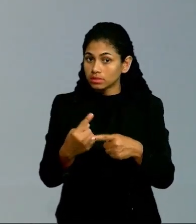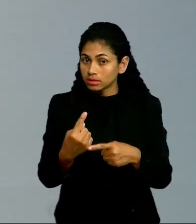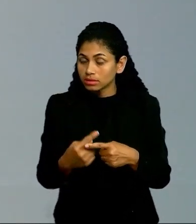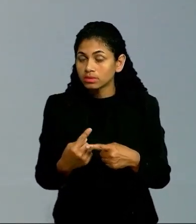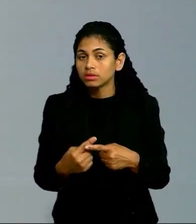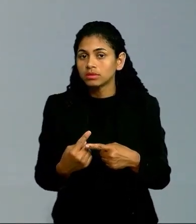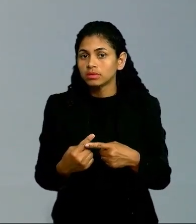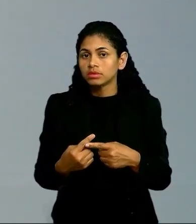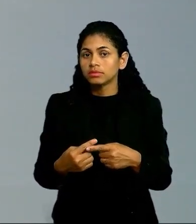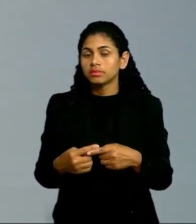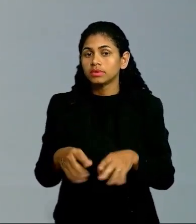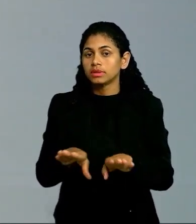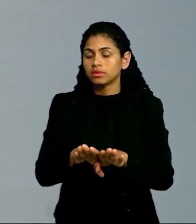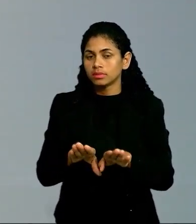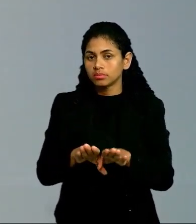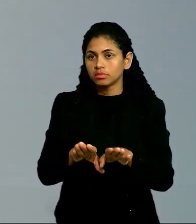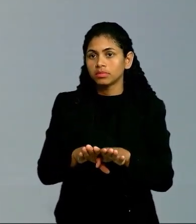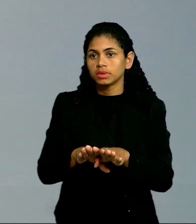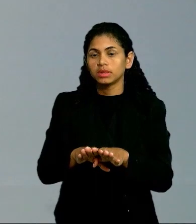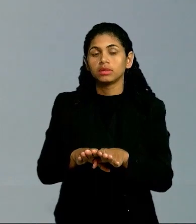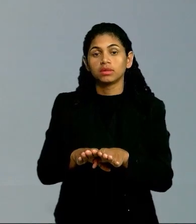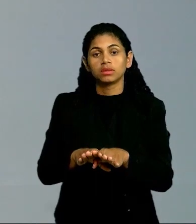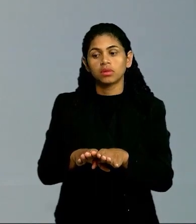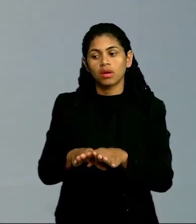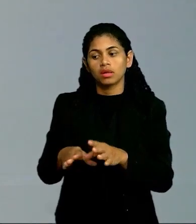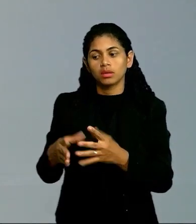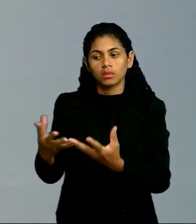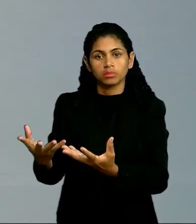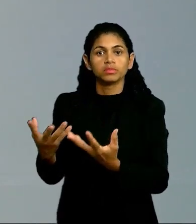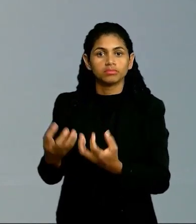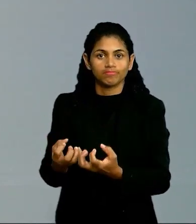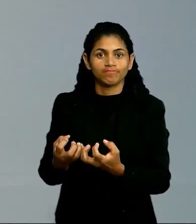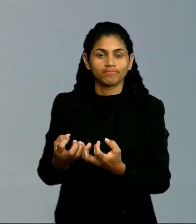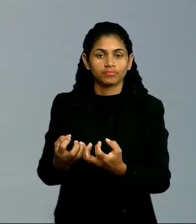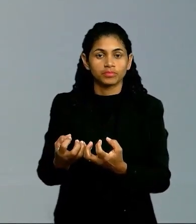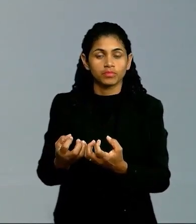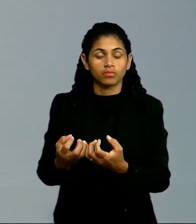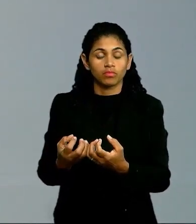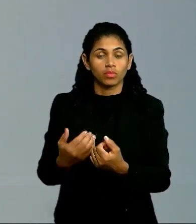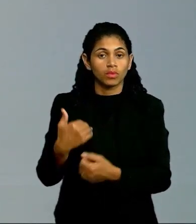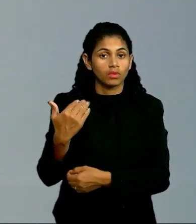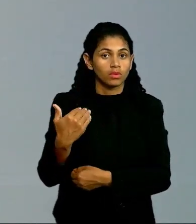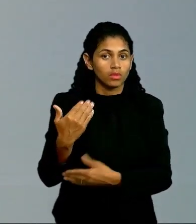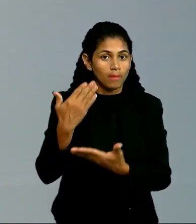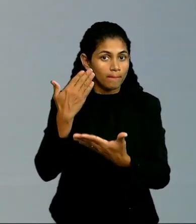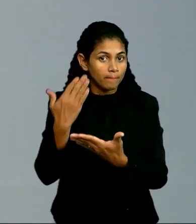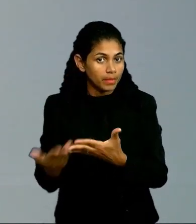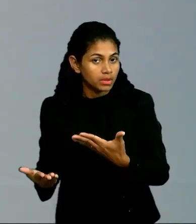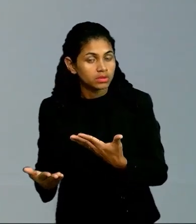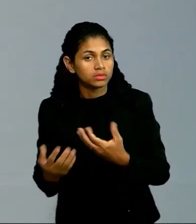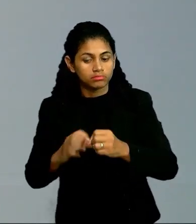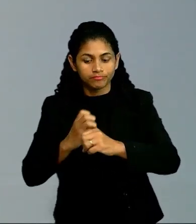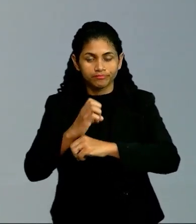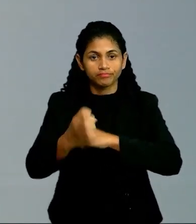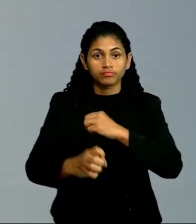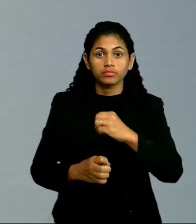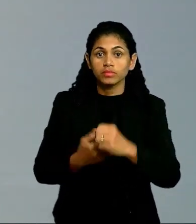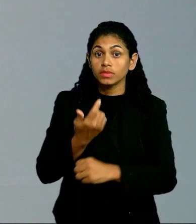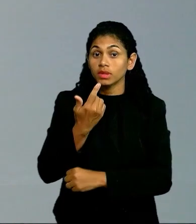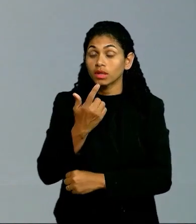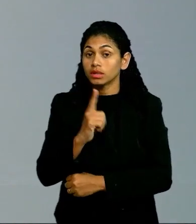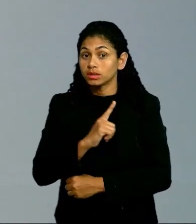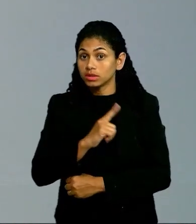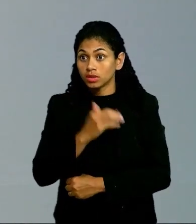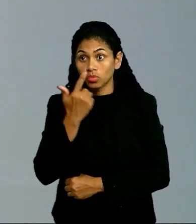de redox ou oxirredução. À medida em que alguém perde elétrons, existe alguém para receber esses